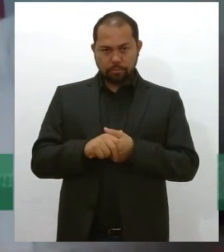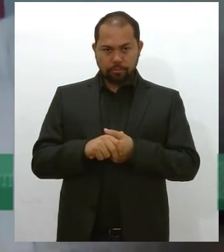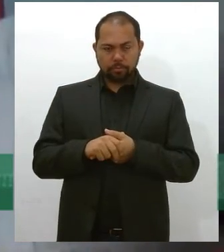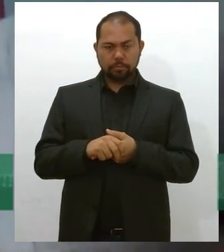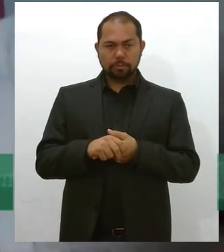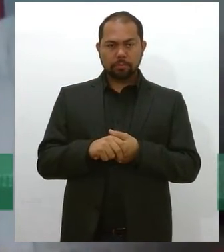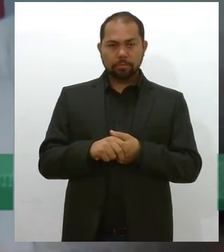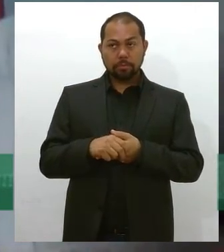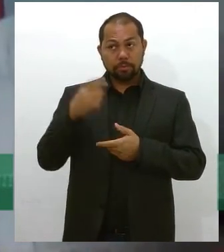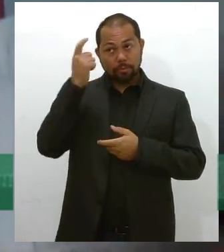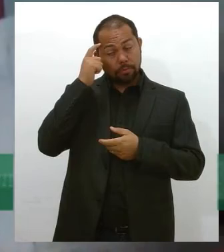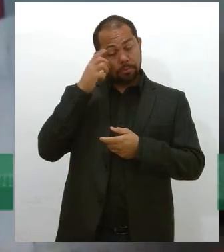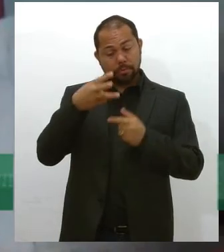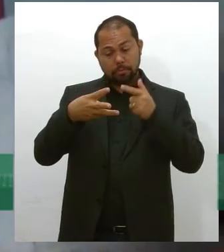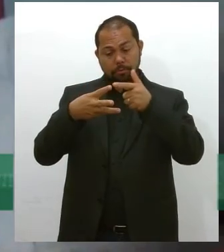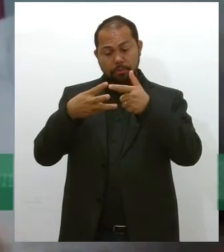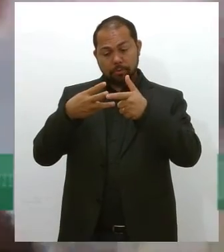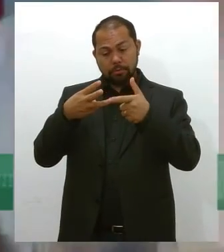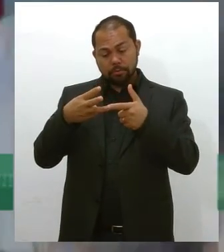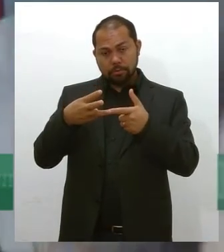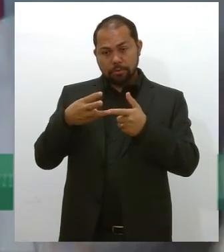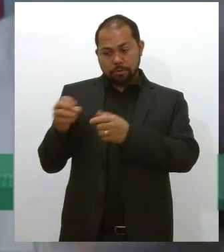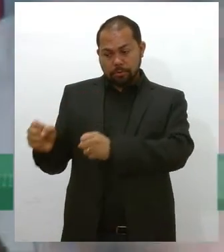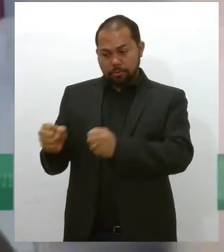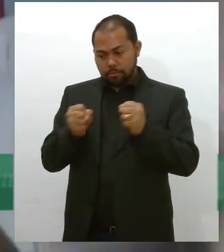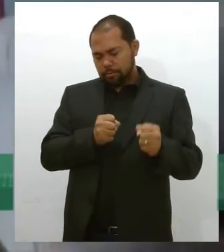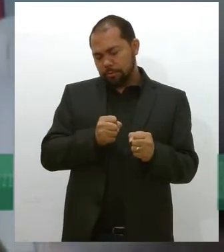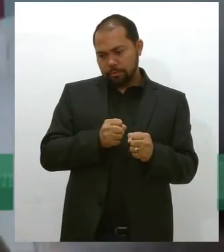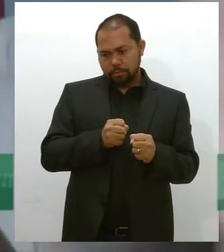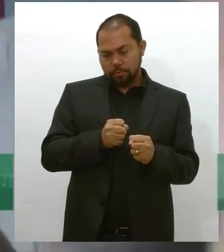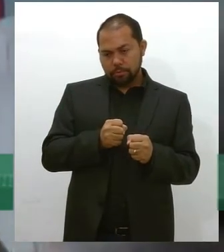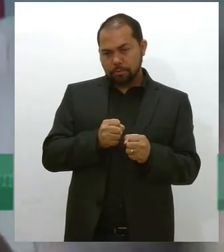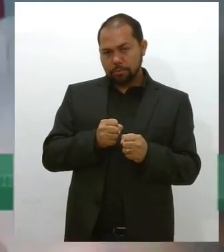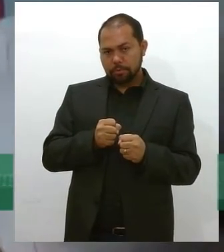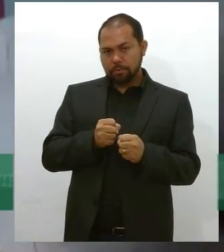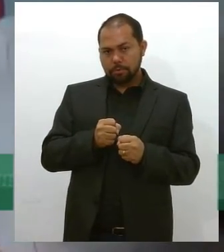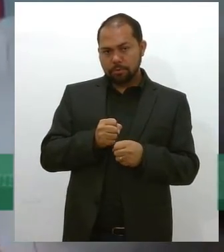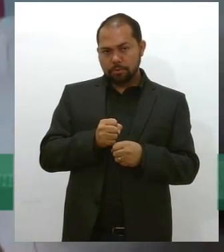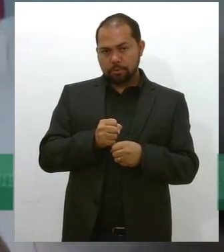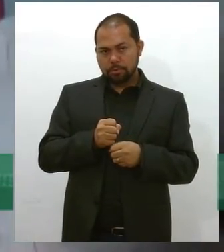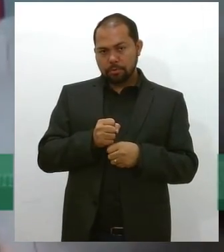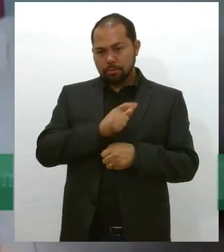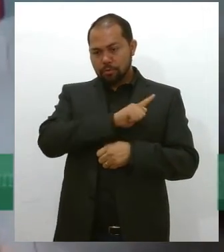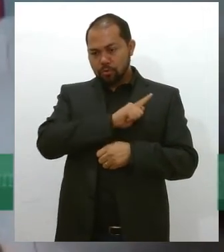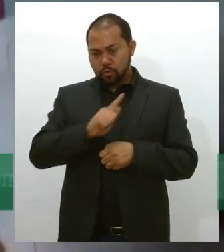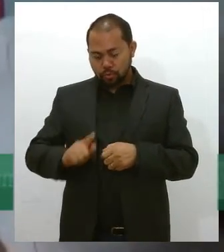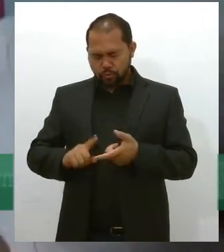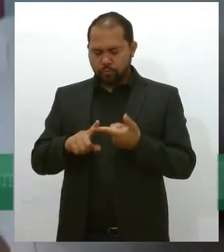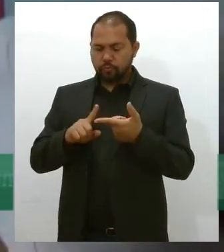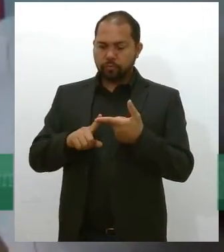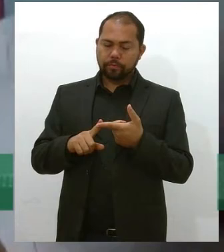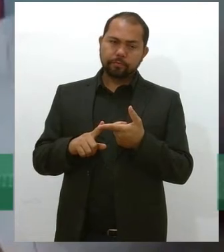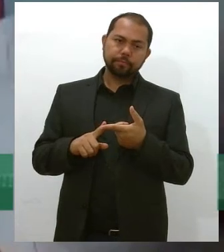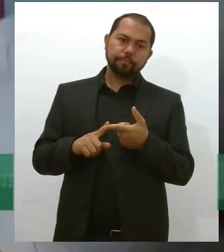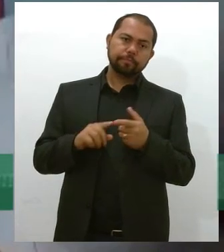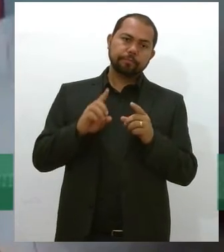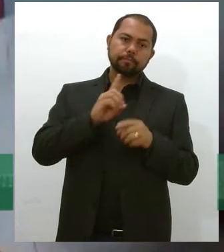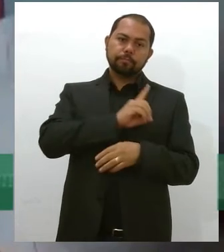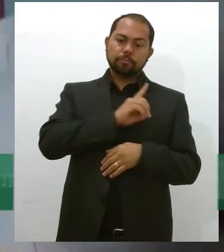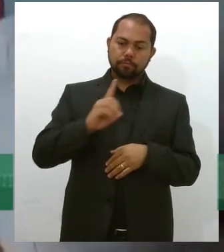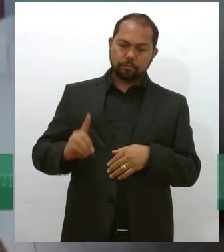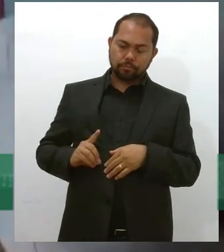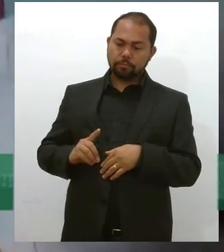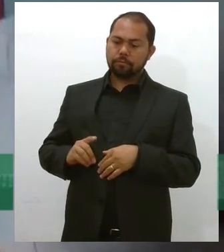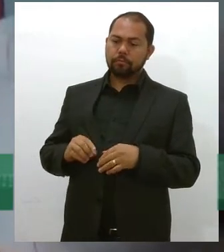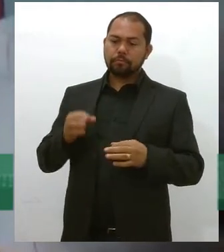né, executivo, legislativo e judiciário, que é a grande novidade aí das revoluções, né, das revoluções